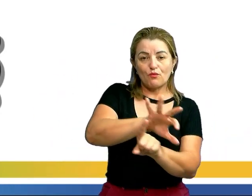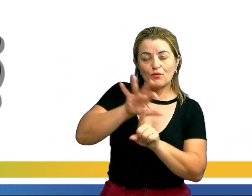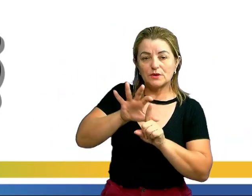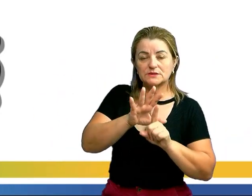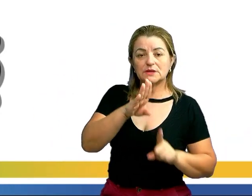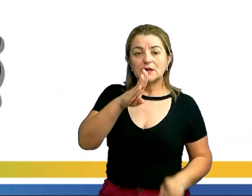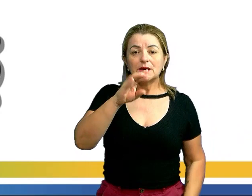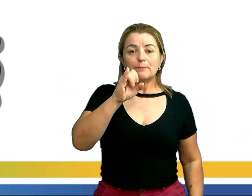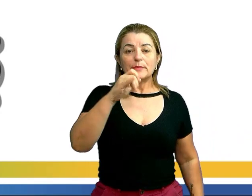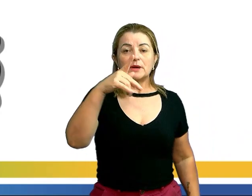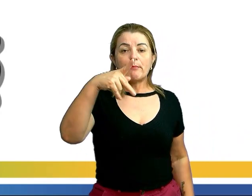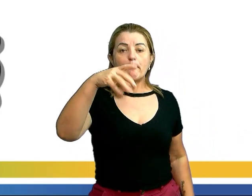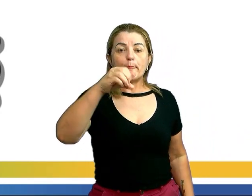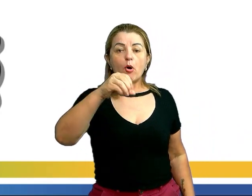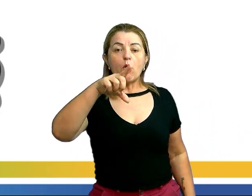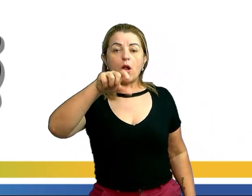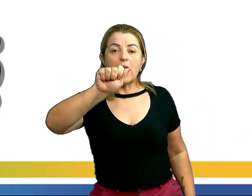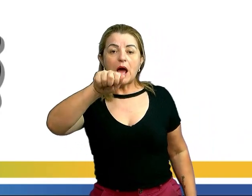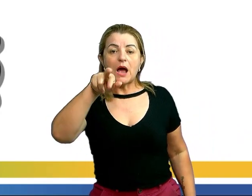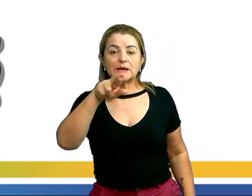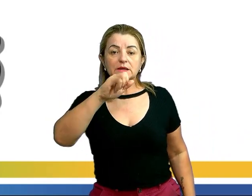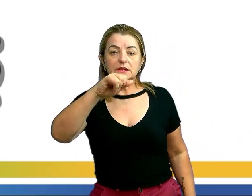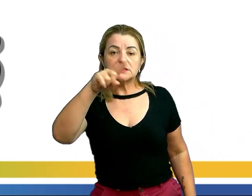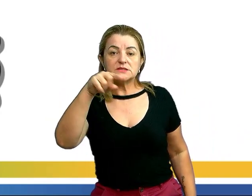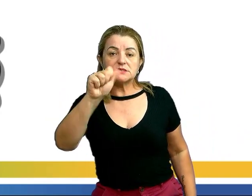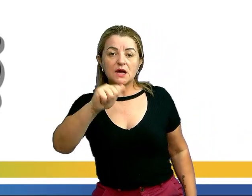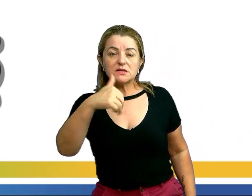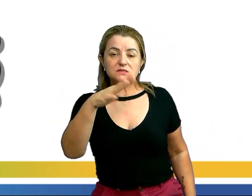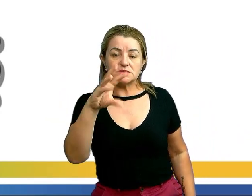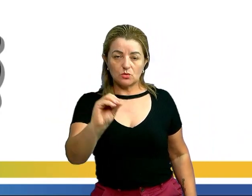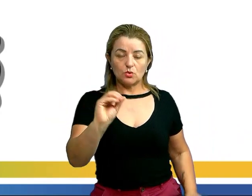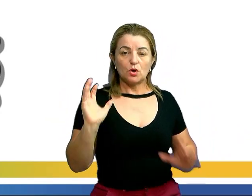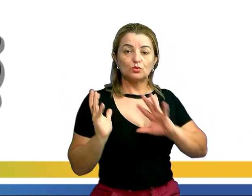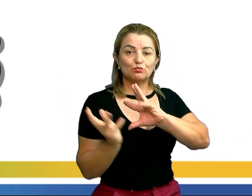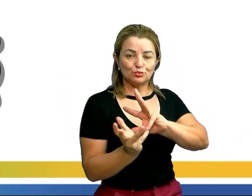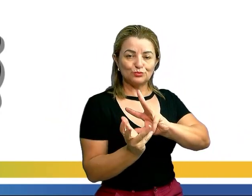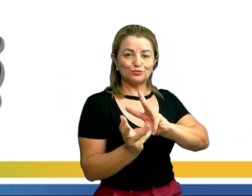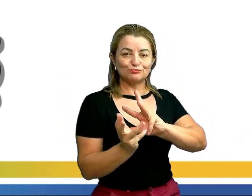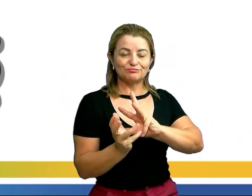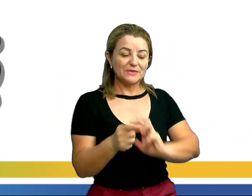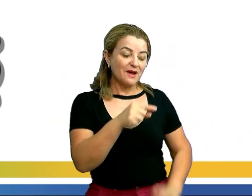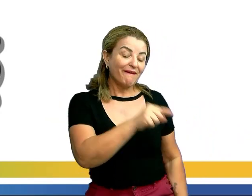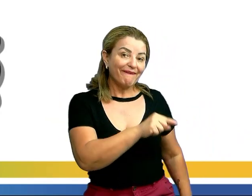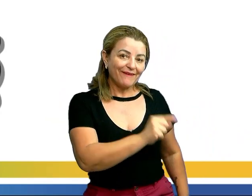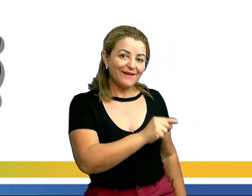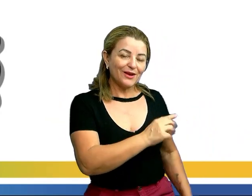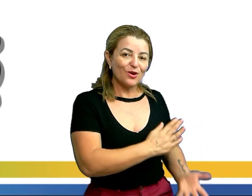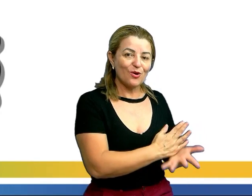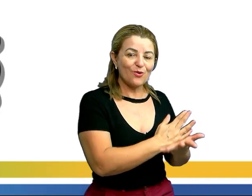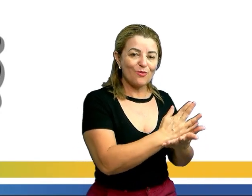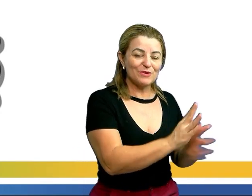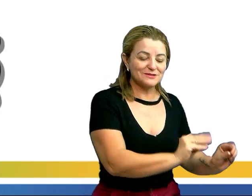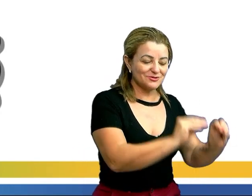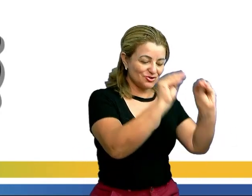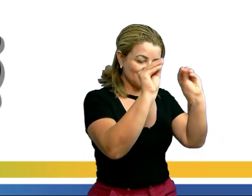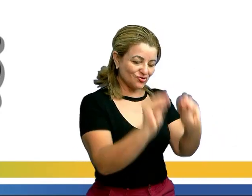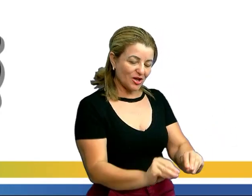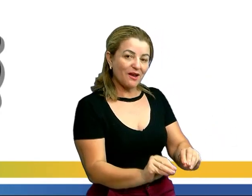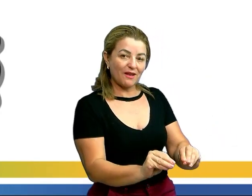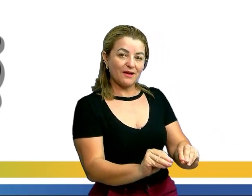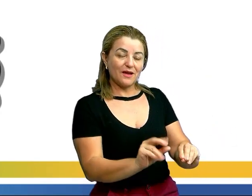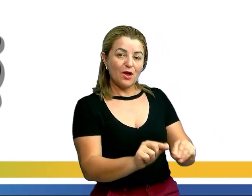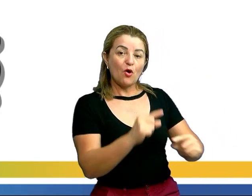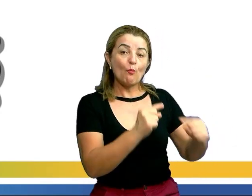mundo capitalista e mundo socialista. E o Jânio Quadros começa, né, a querer instalar, né,